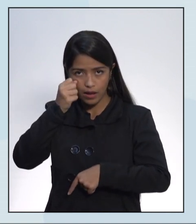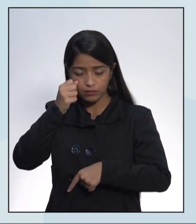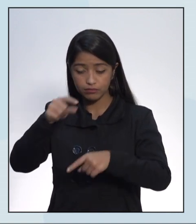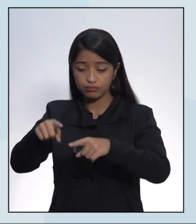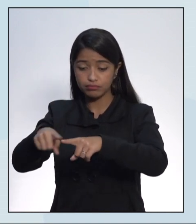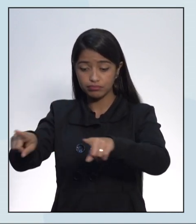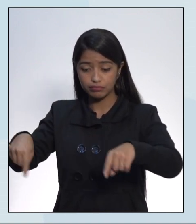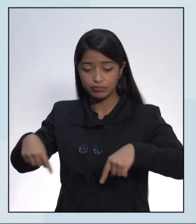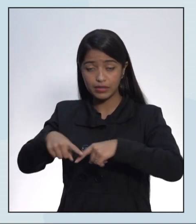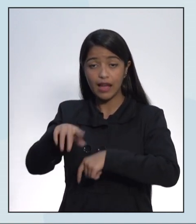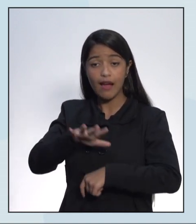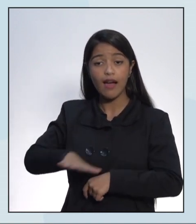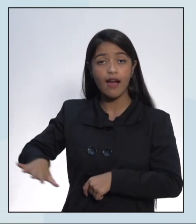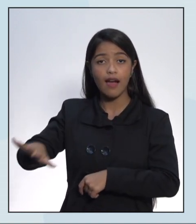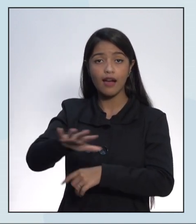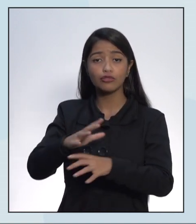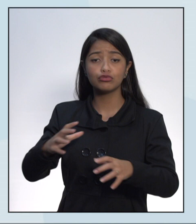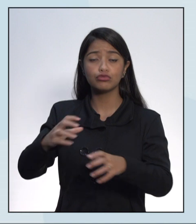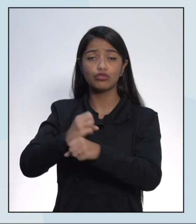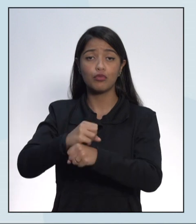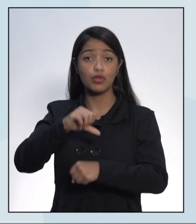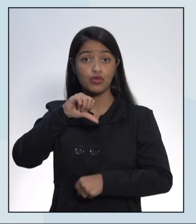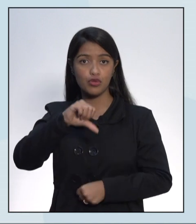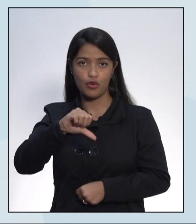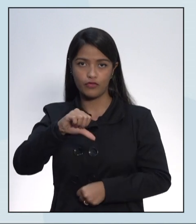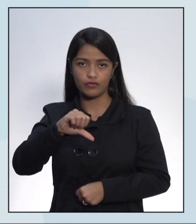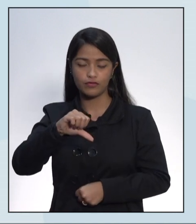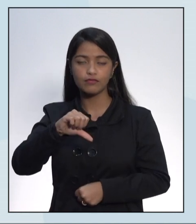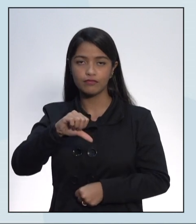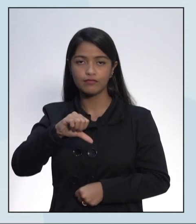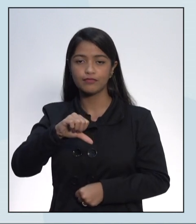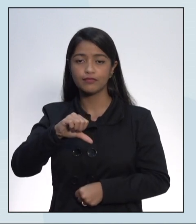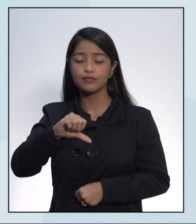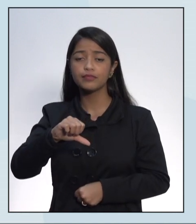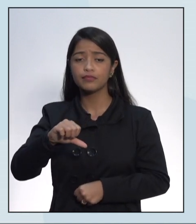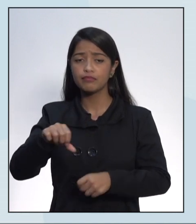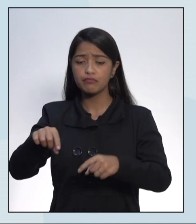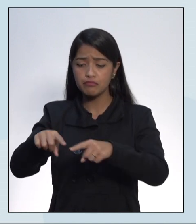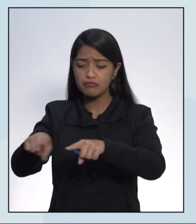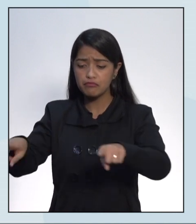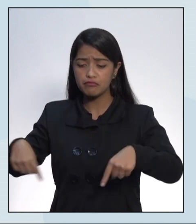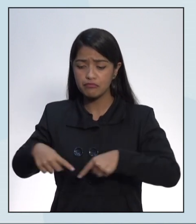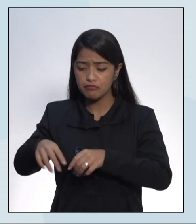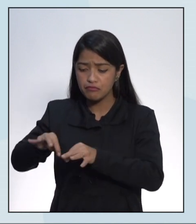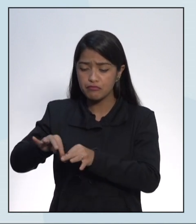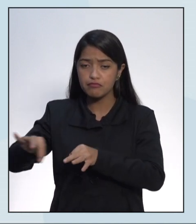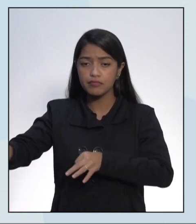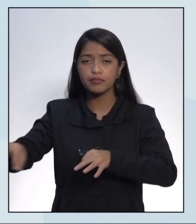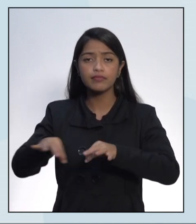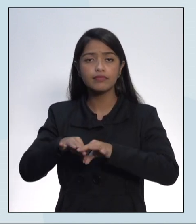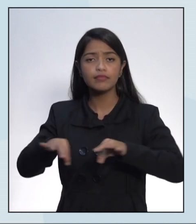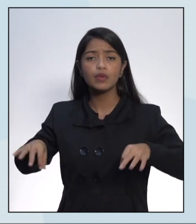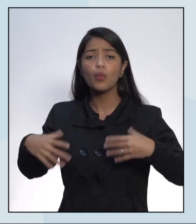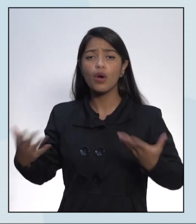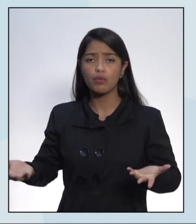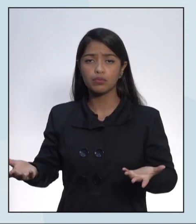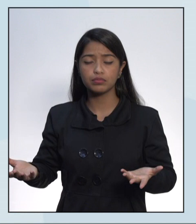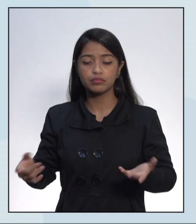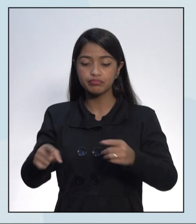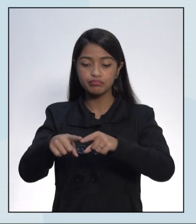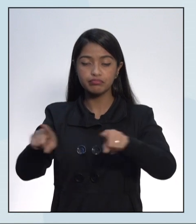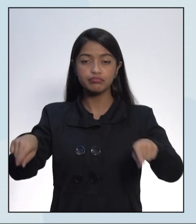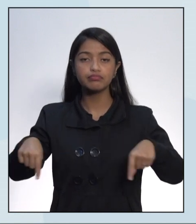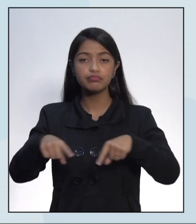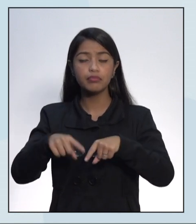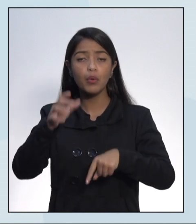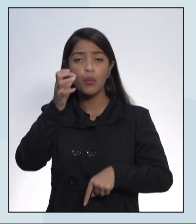9 metros quadrados de área. Quais são as dimensões dele? Não do Sérgio, mas do quarto. A do Sérgio a gente não sabe, né, Jonas?